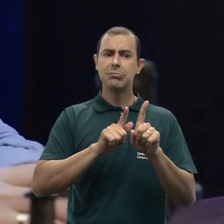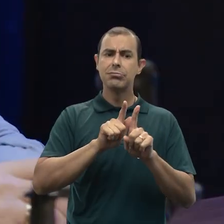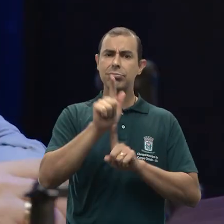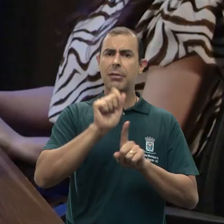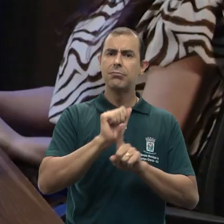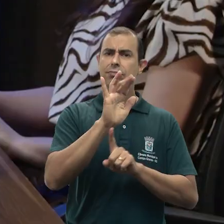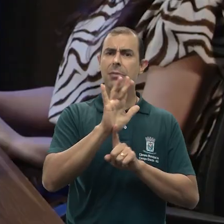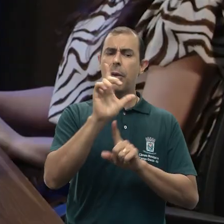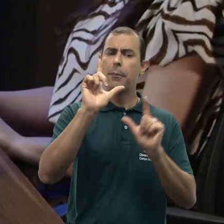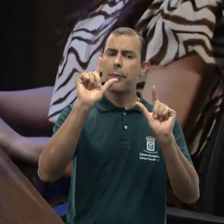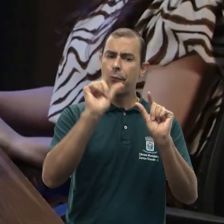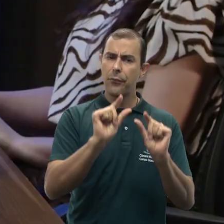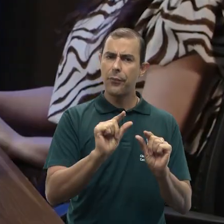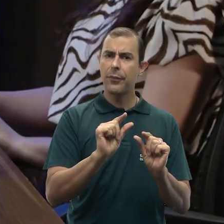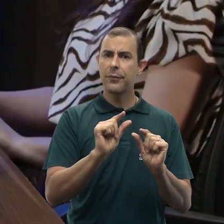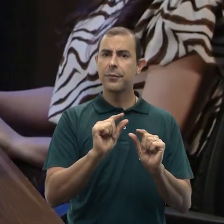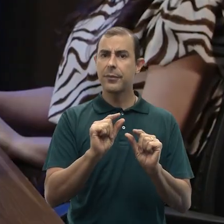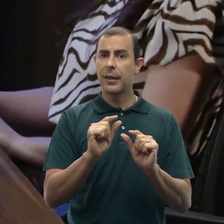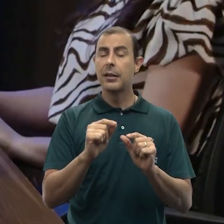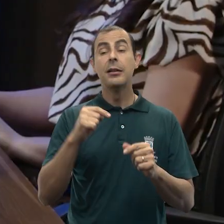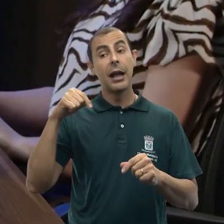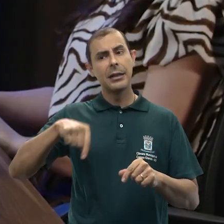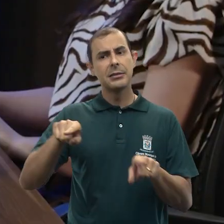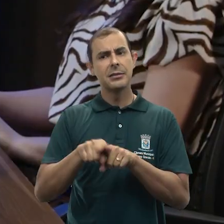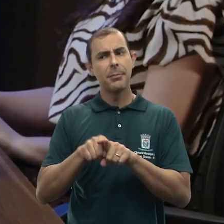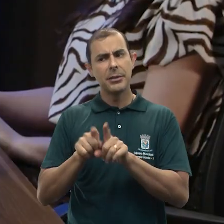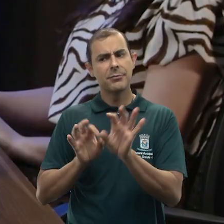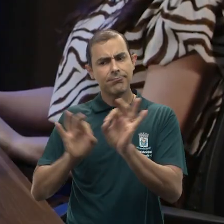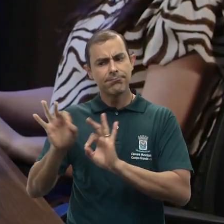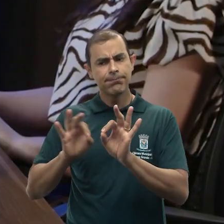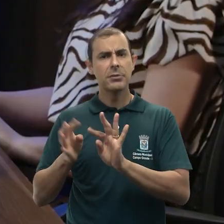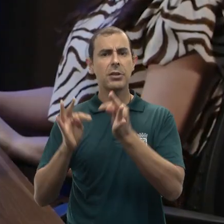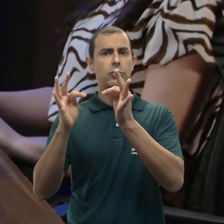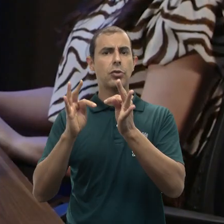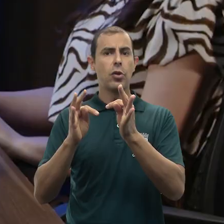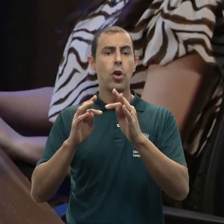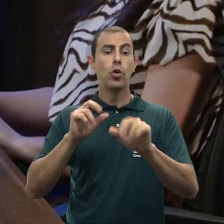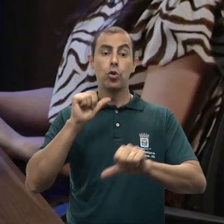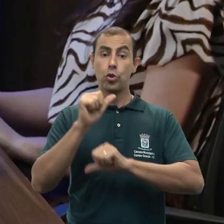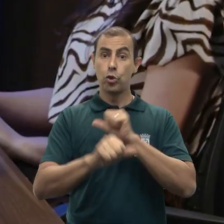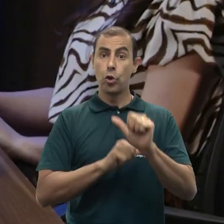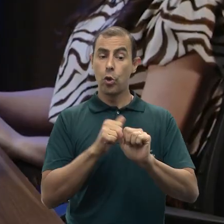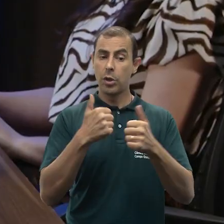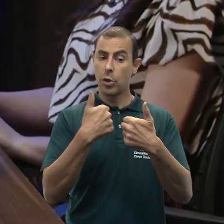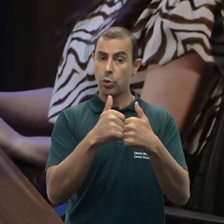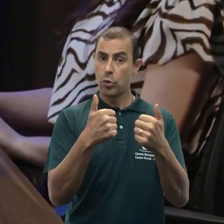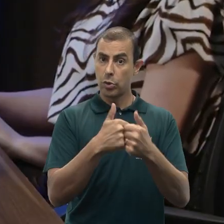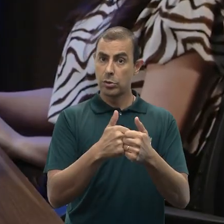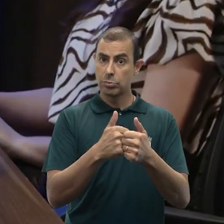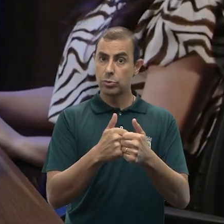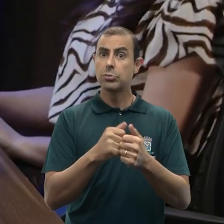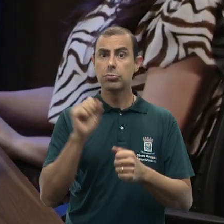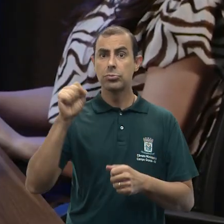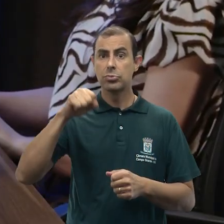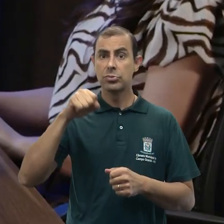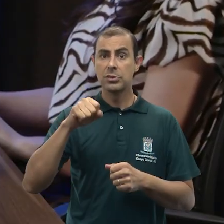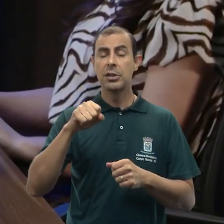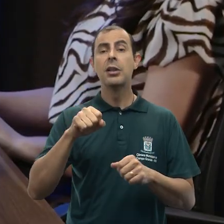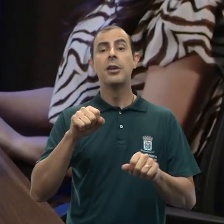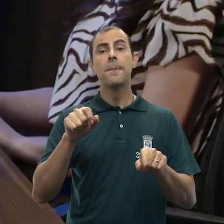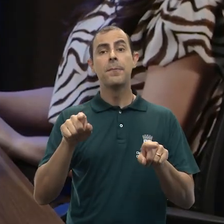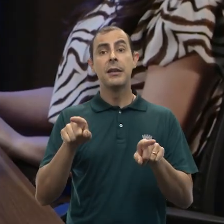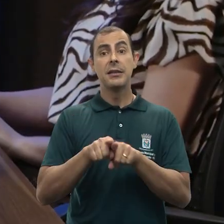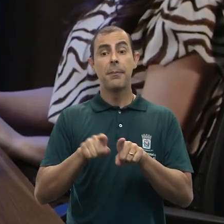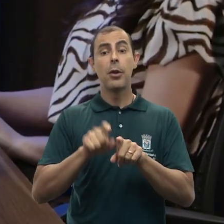na sua frota de transporte público. Então a gente vai avançando, mas não só na troca de novos ônibus, na aquisição de novos ônibus, a